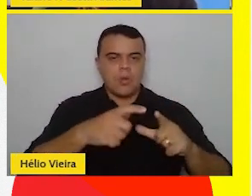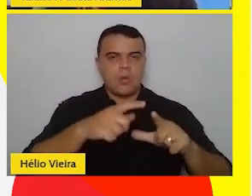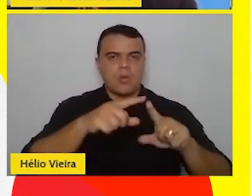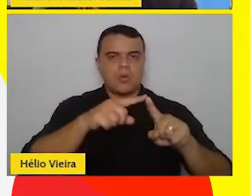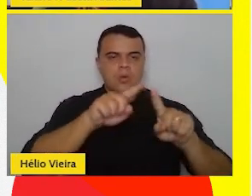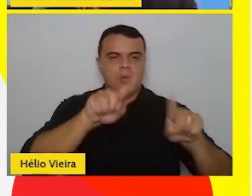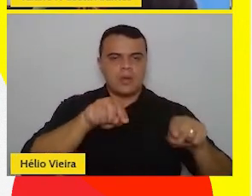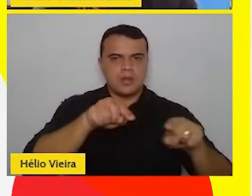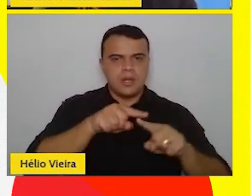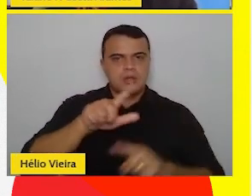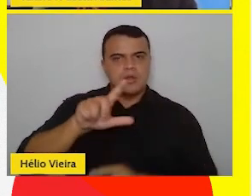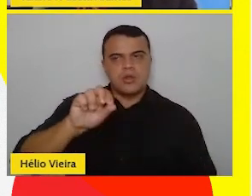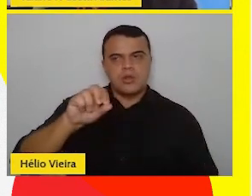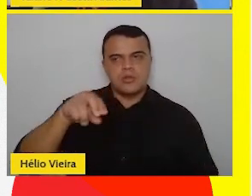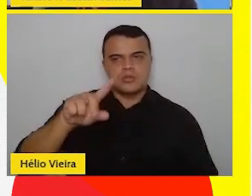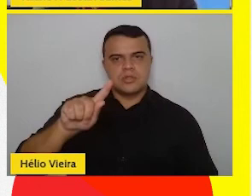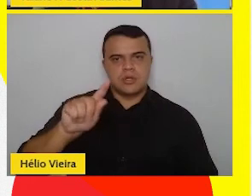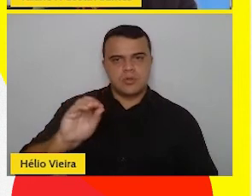losangos